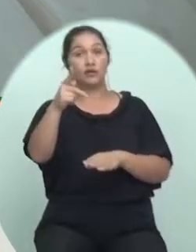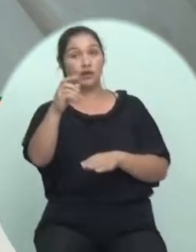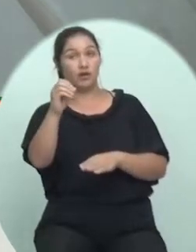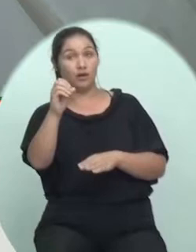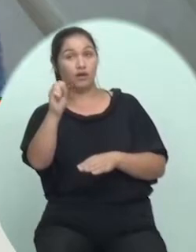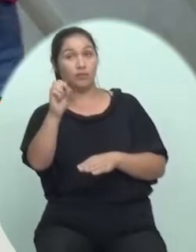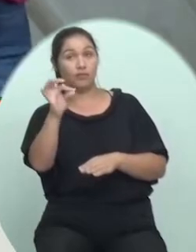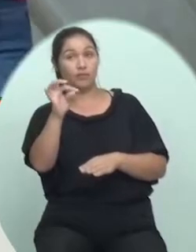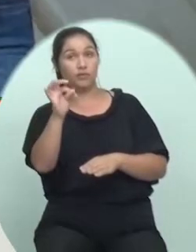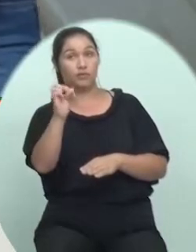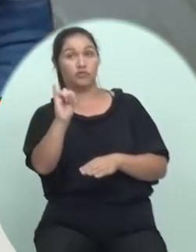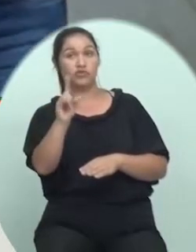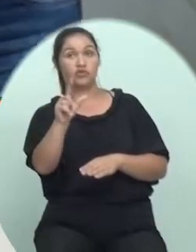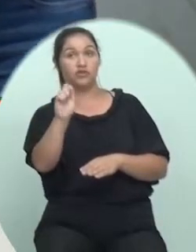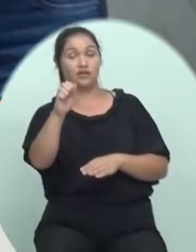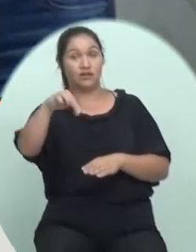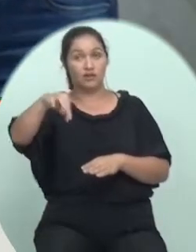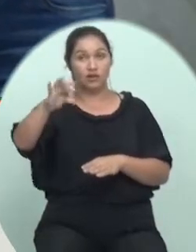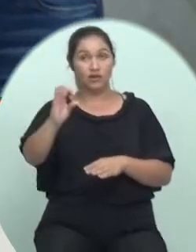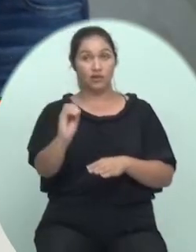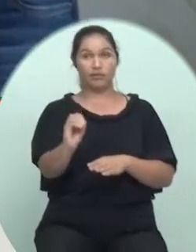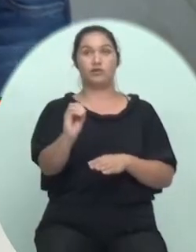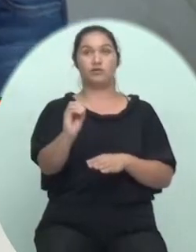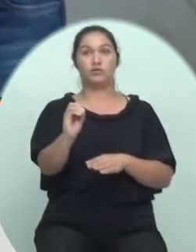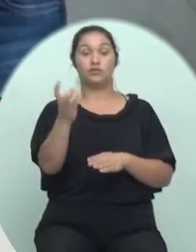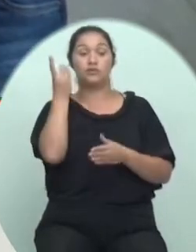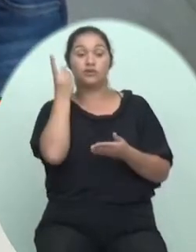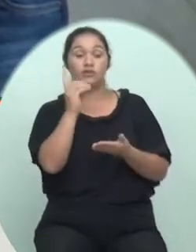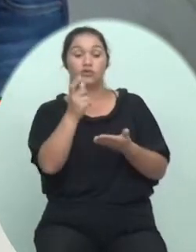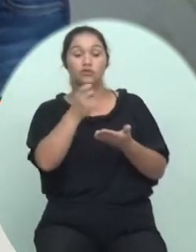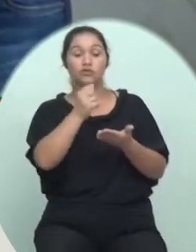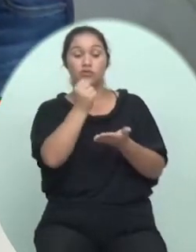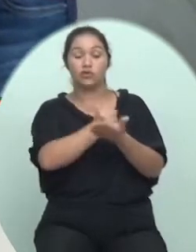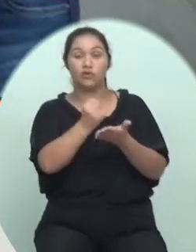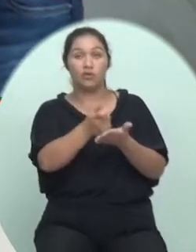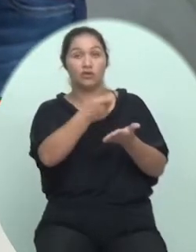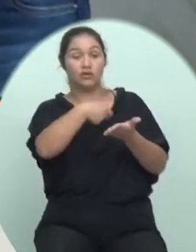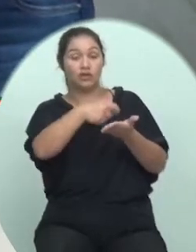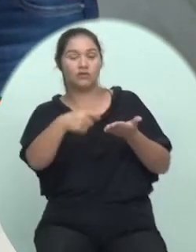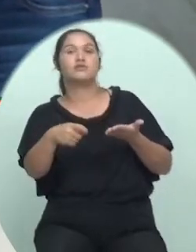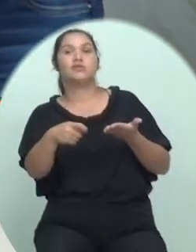de apostilamentos firmados desde a assinatura do contrato número